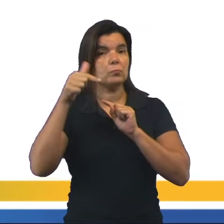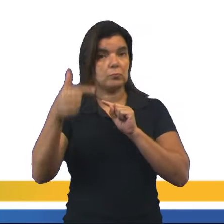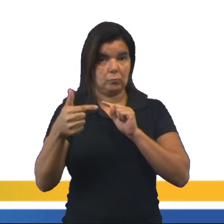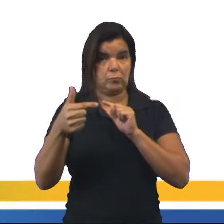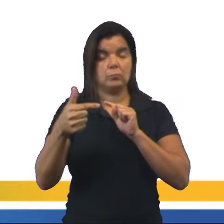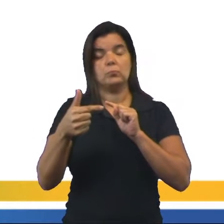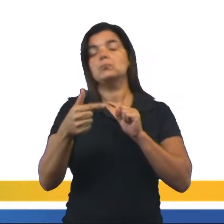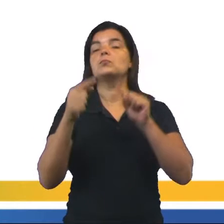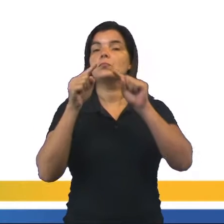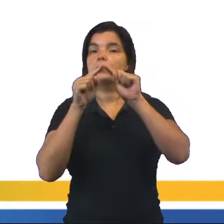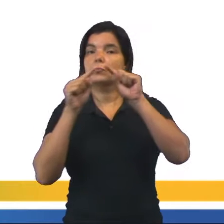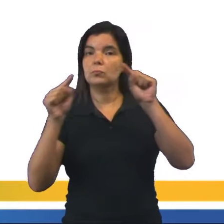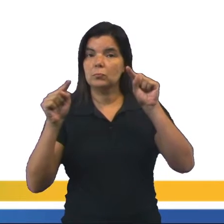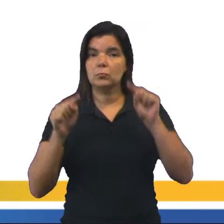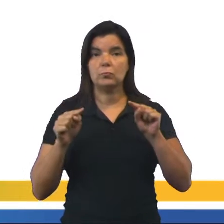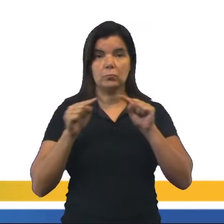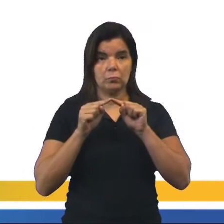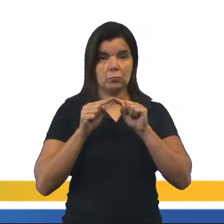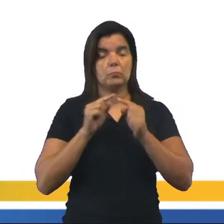dois lados,